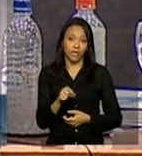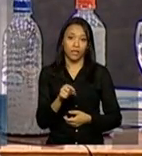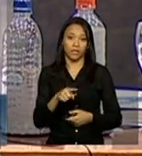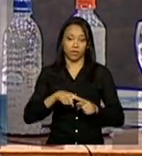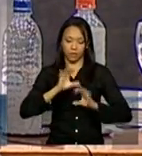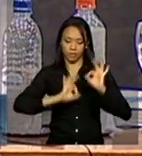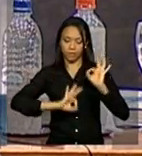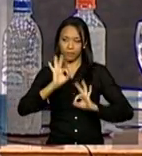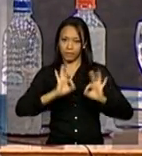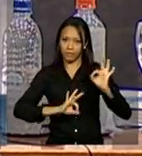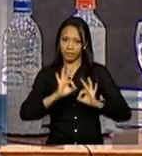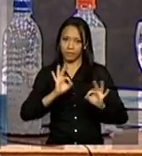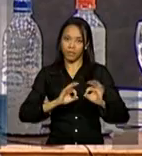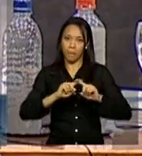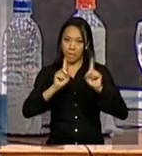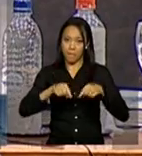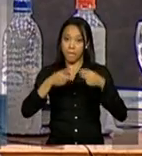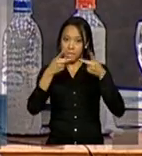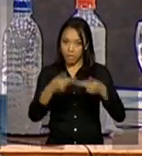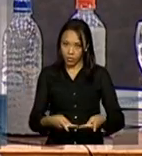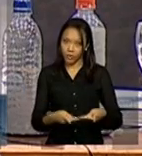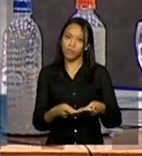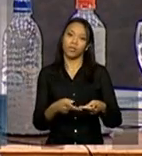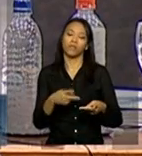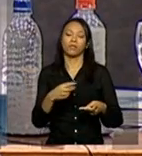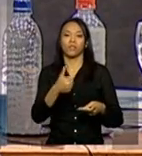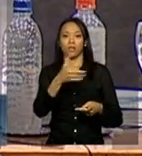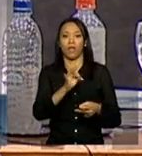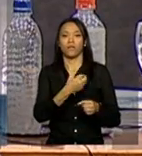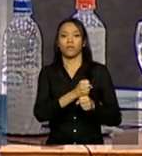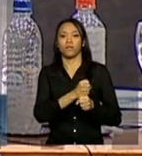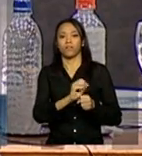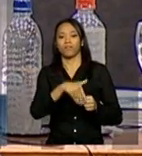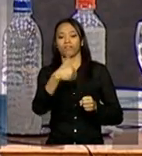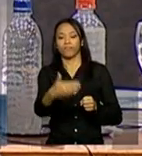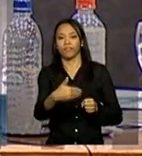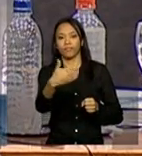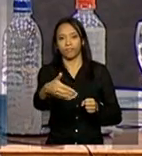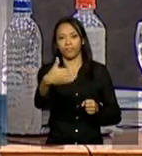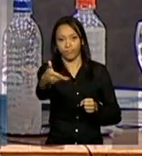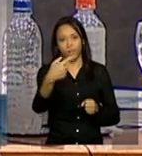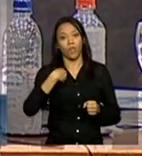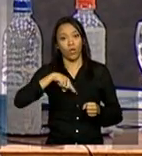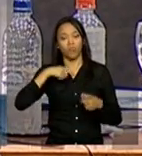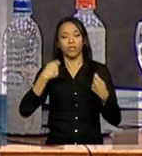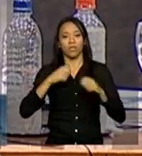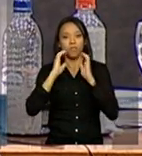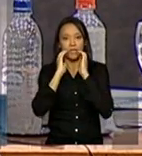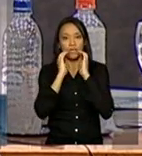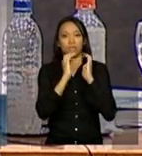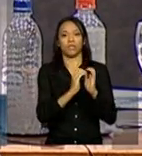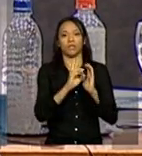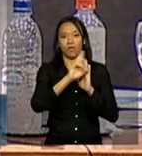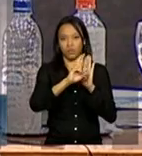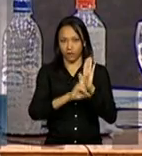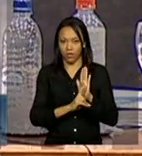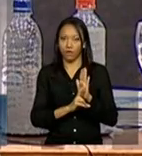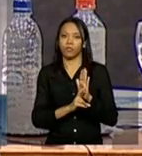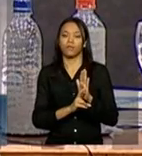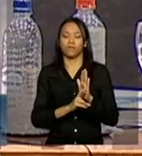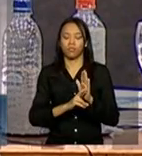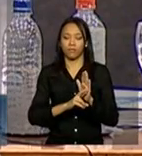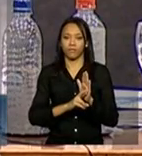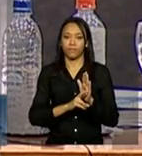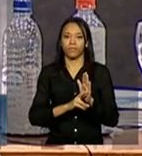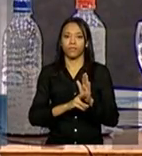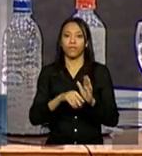atualiza, como disse, nós temos podido cumprir rigorosamente as nossas obrigações no